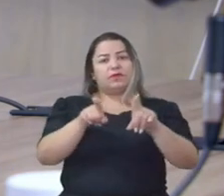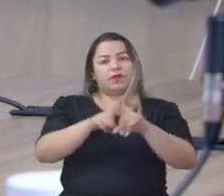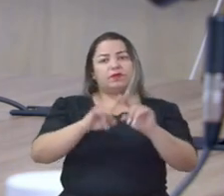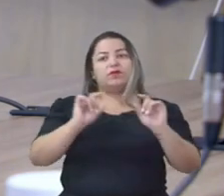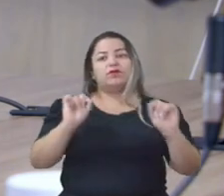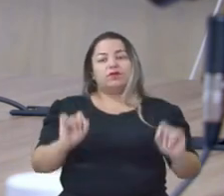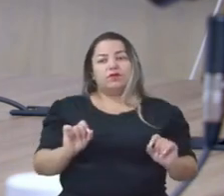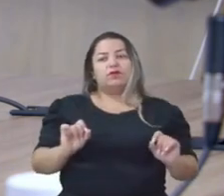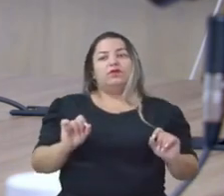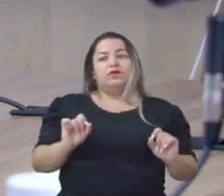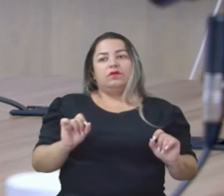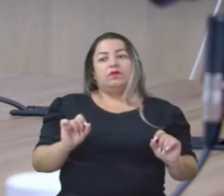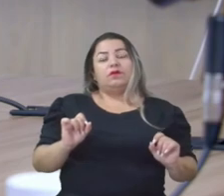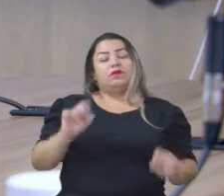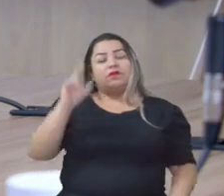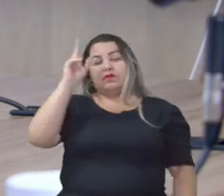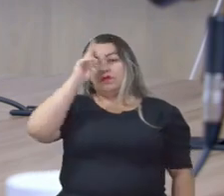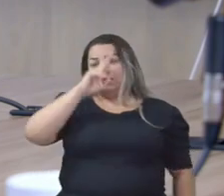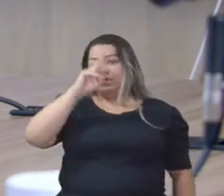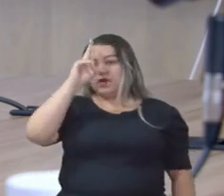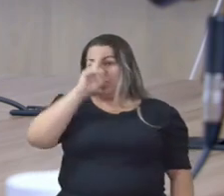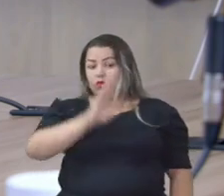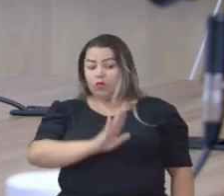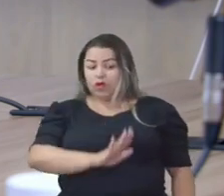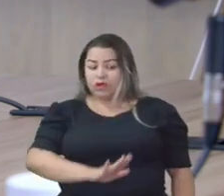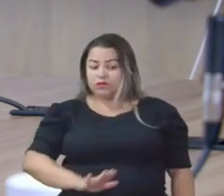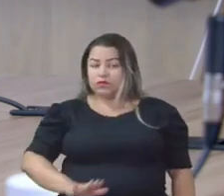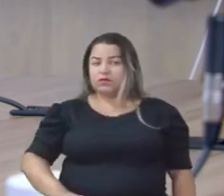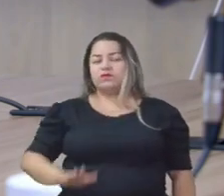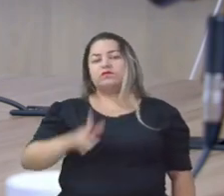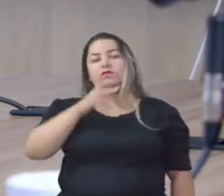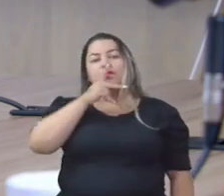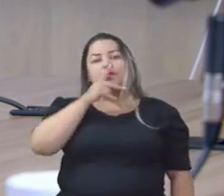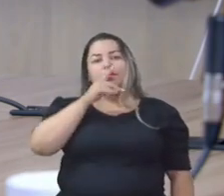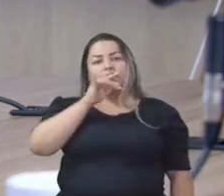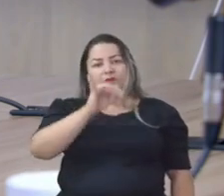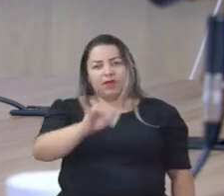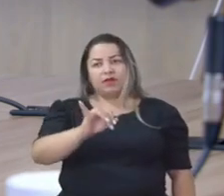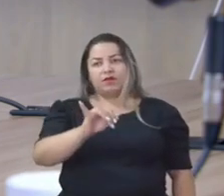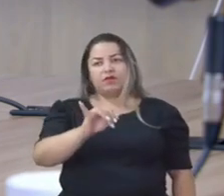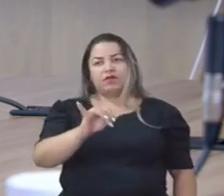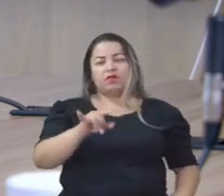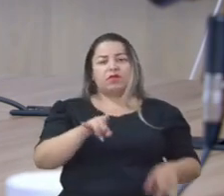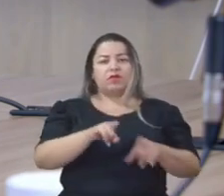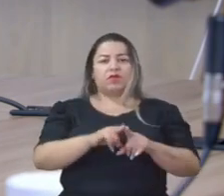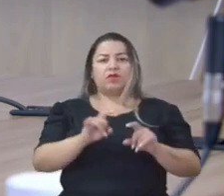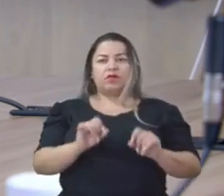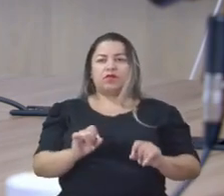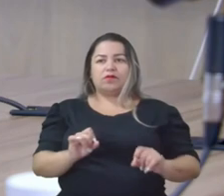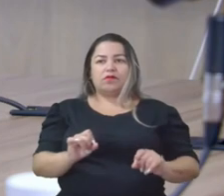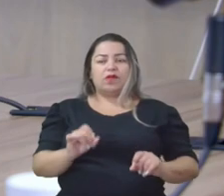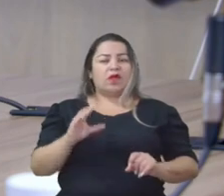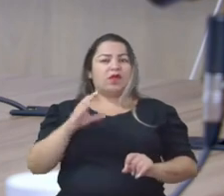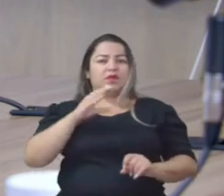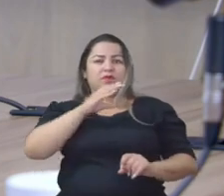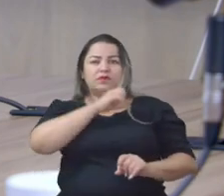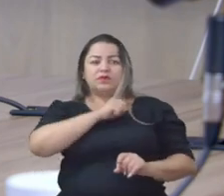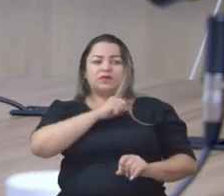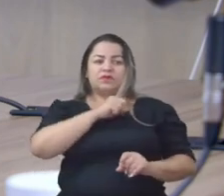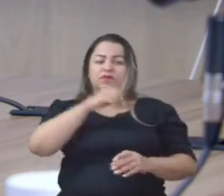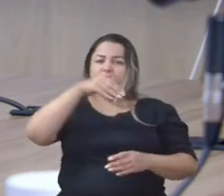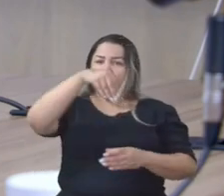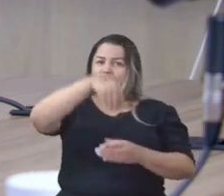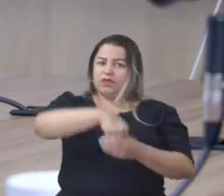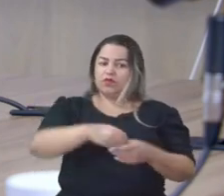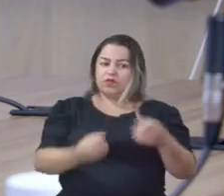de que ela lembra quando criança, que os pais dela colocavam ela, tipo, às pressas dentro de